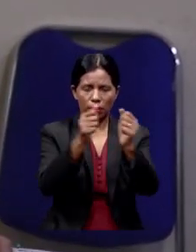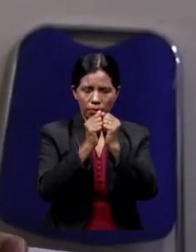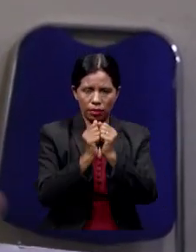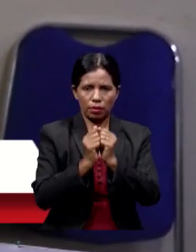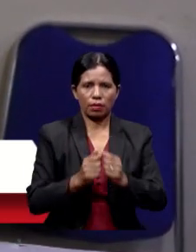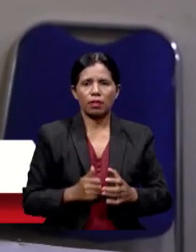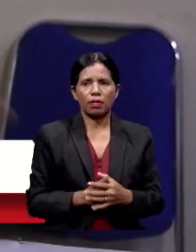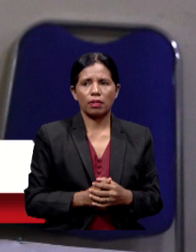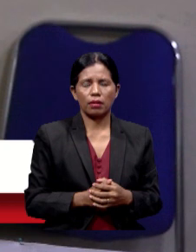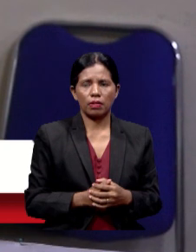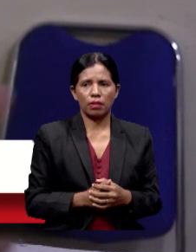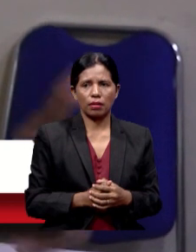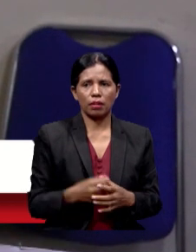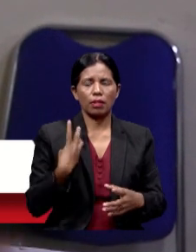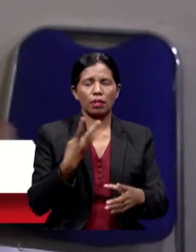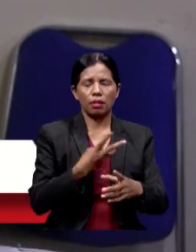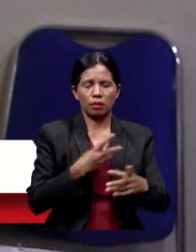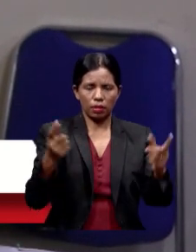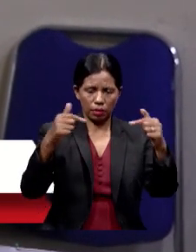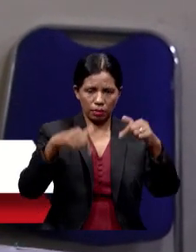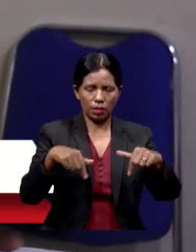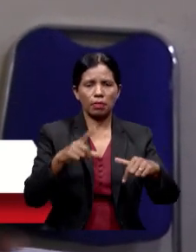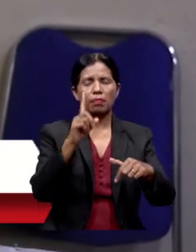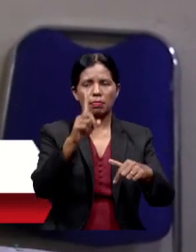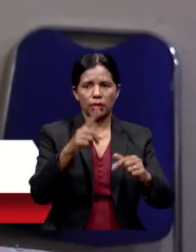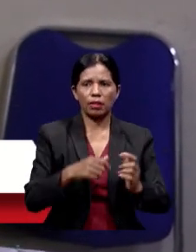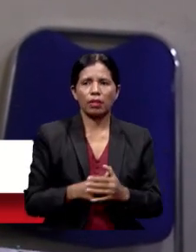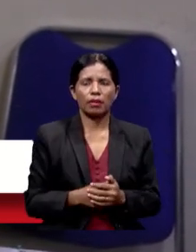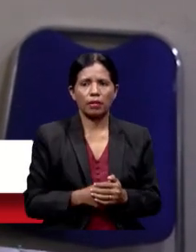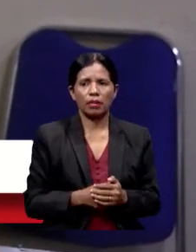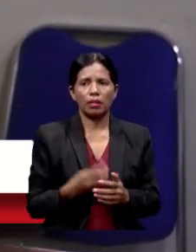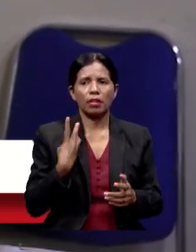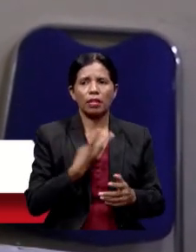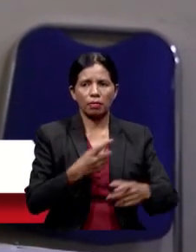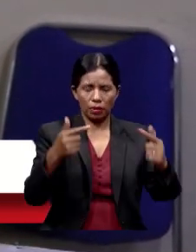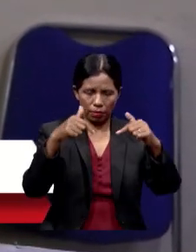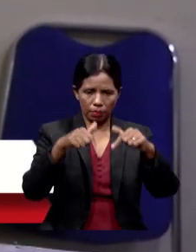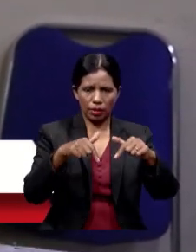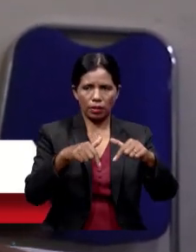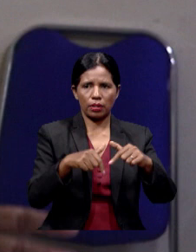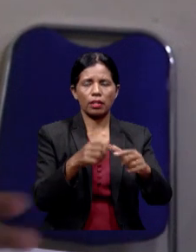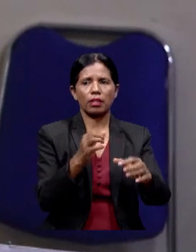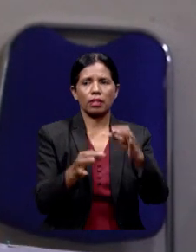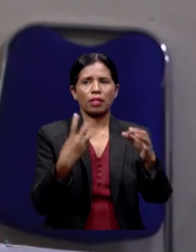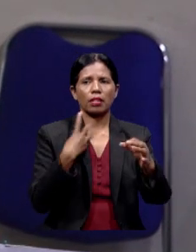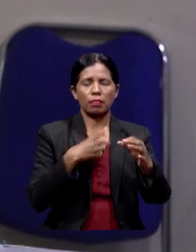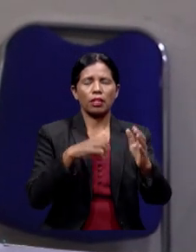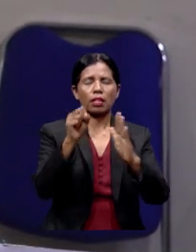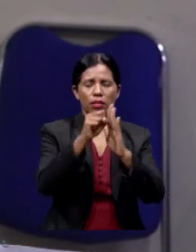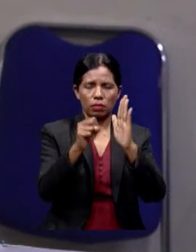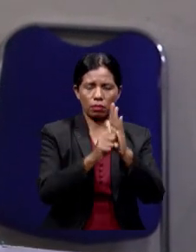mai. Umi ni mesra lama hutan mai masa kan. Abe mai mesum kami ini satu tu makan sedih